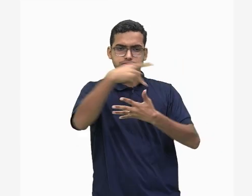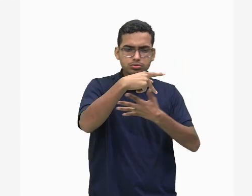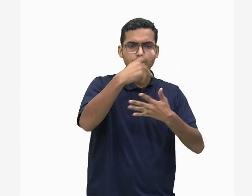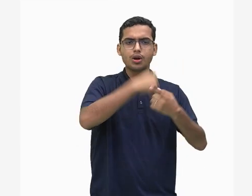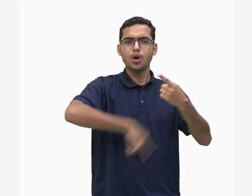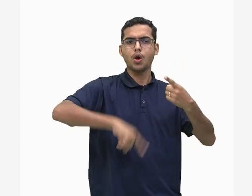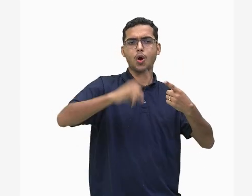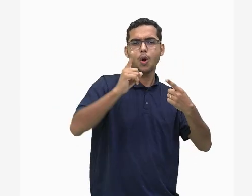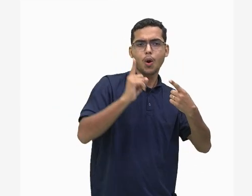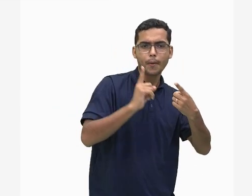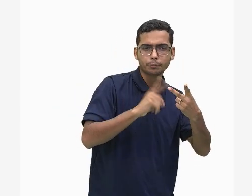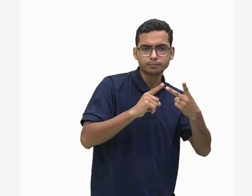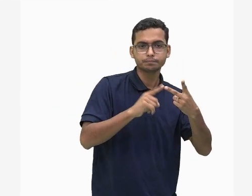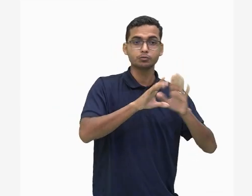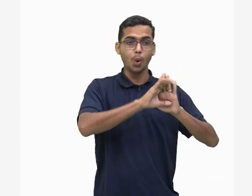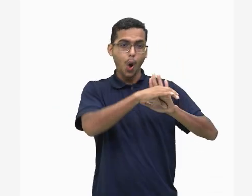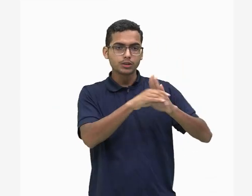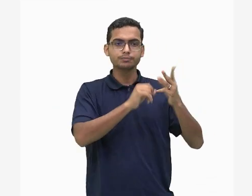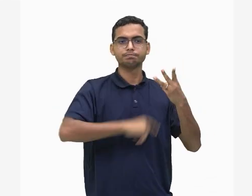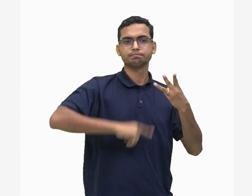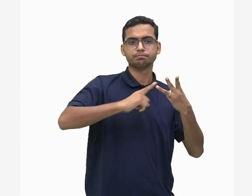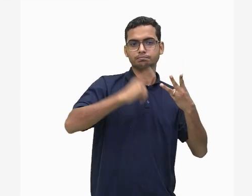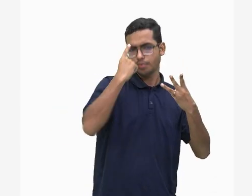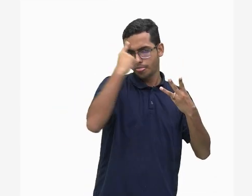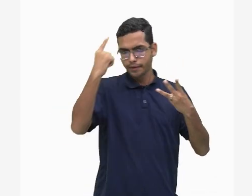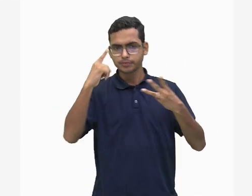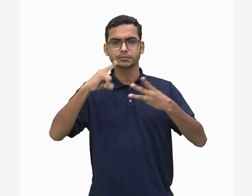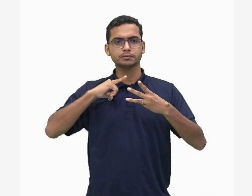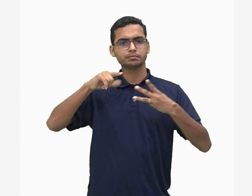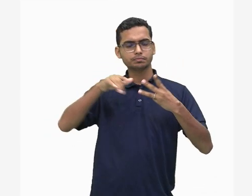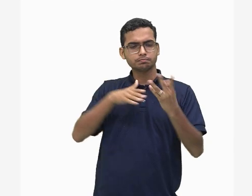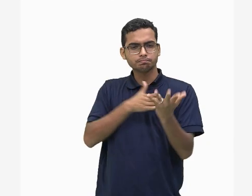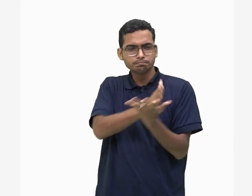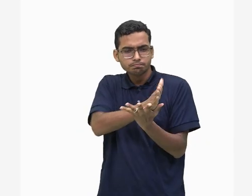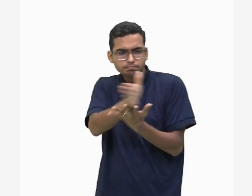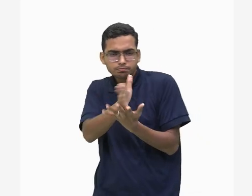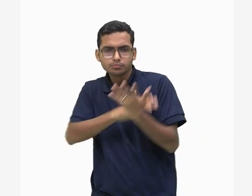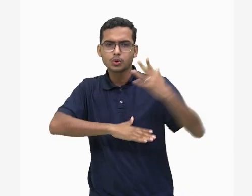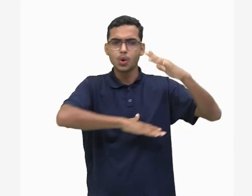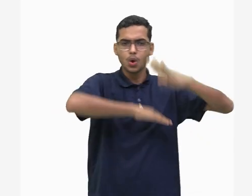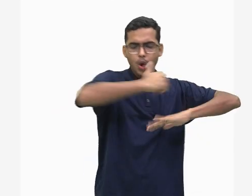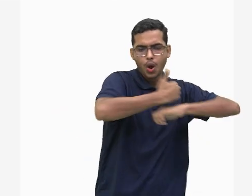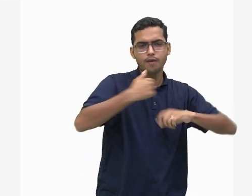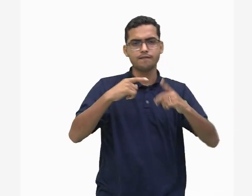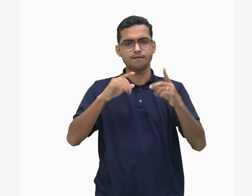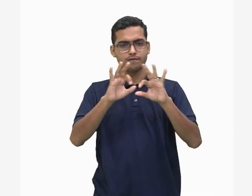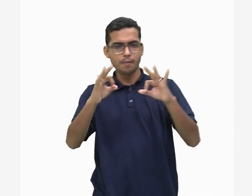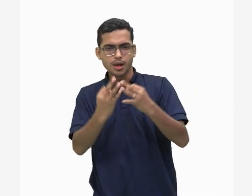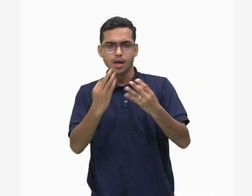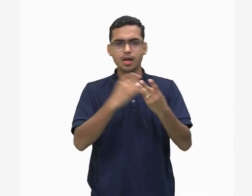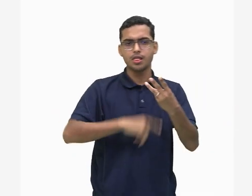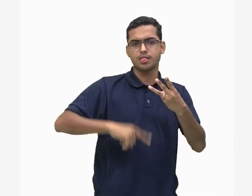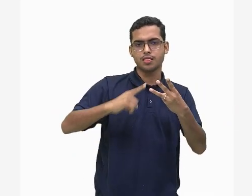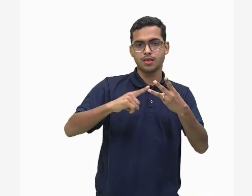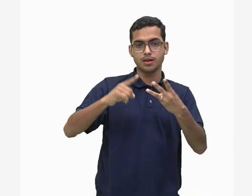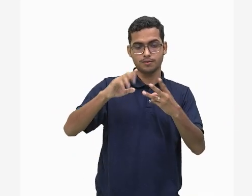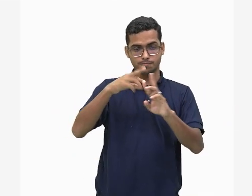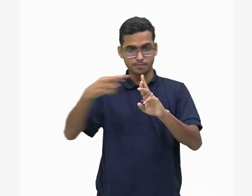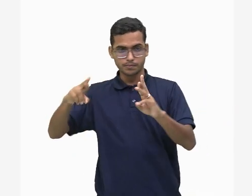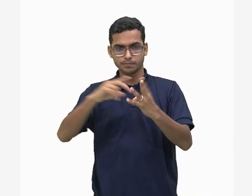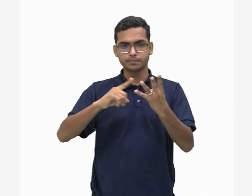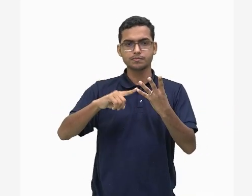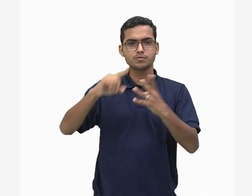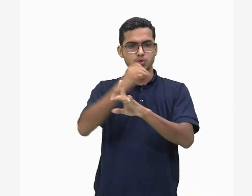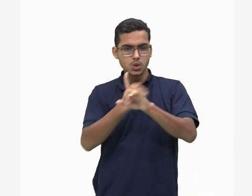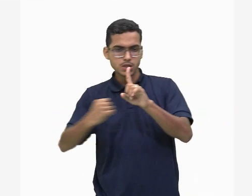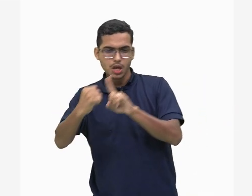mais diferentes aspectos: profissional, familiar, religioso ou social. Muitas